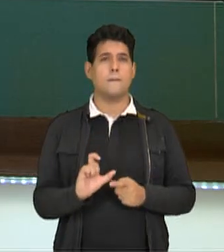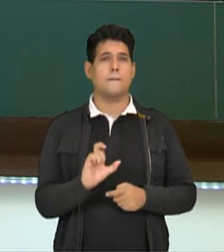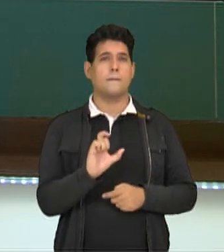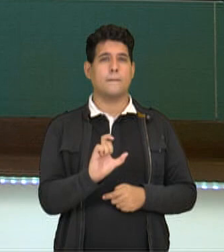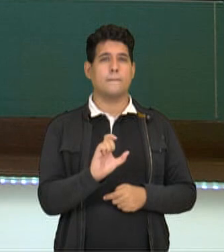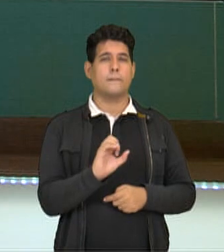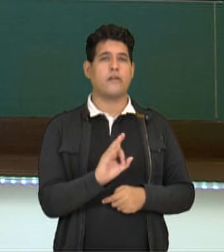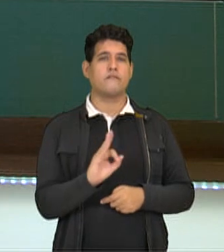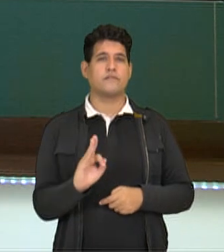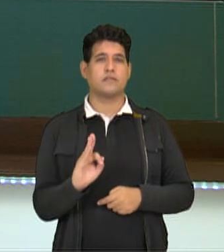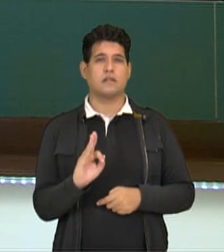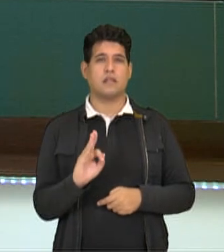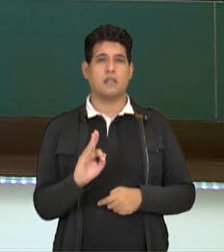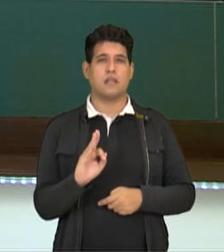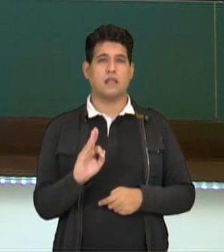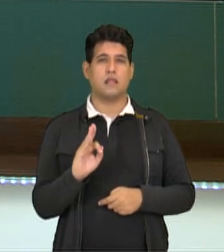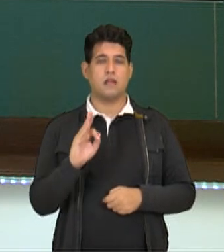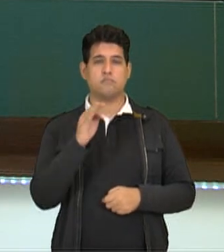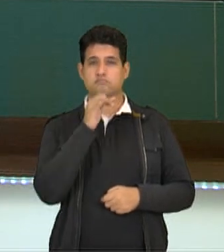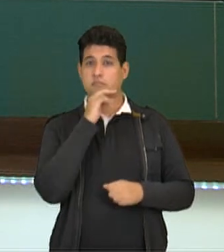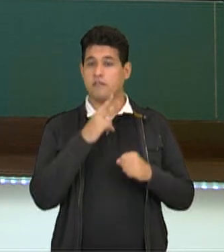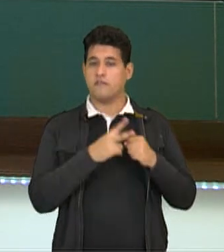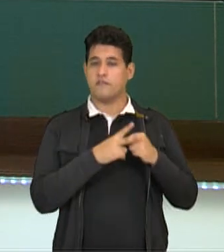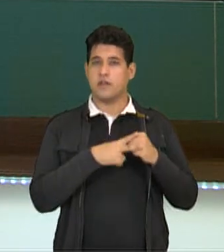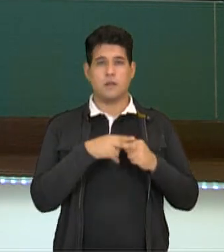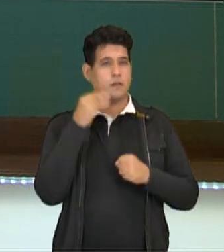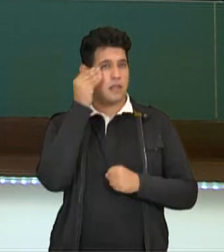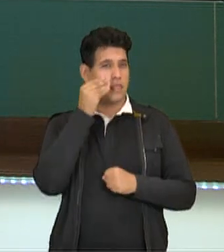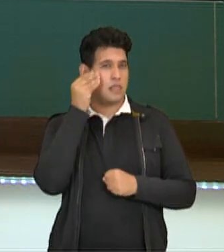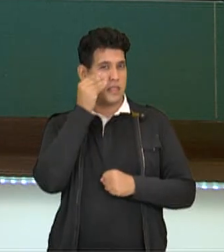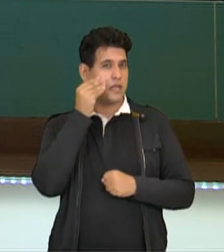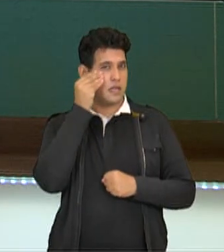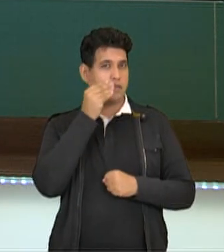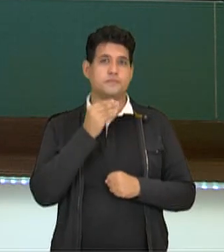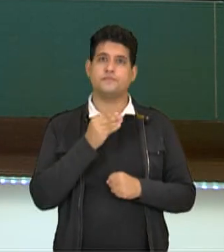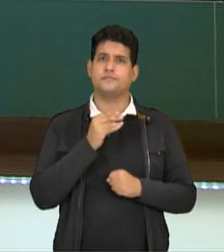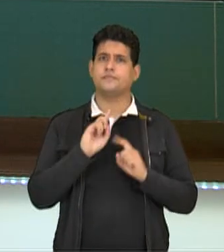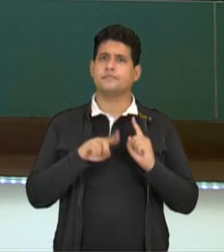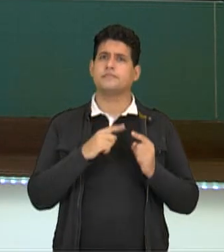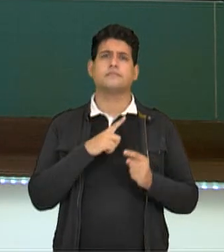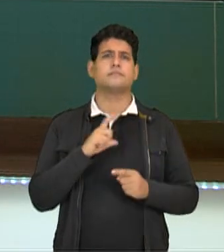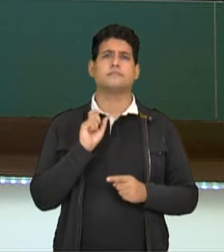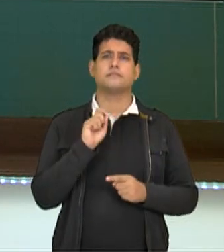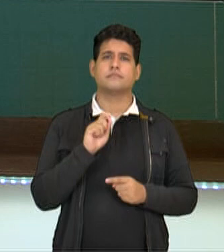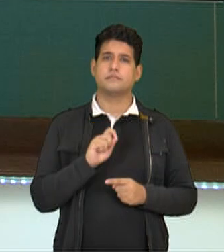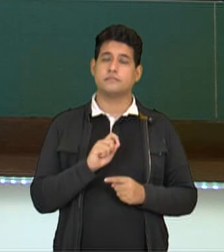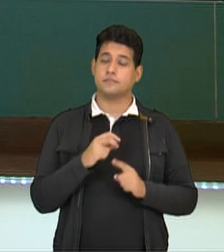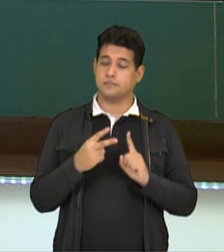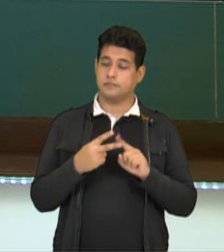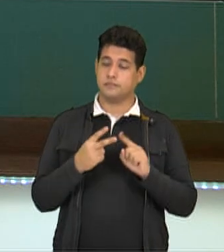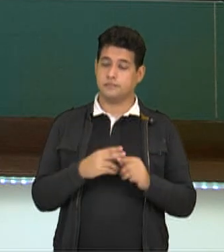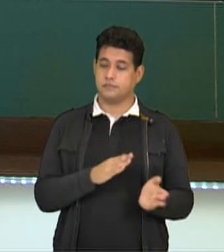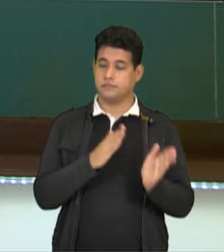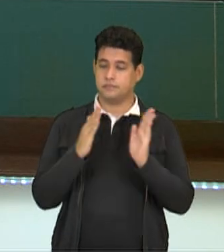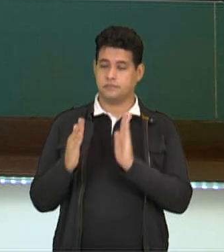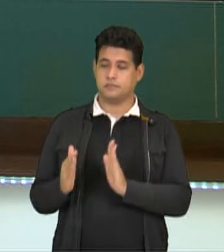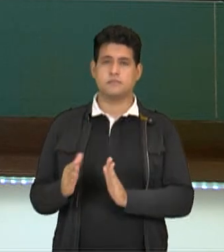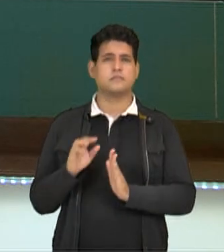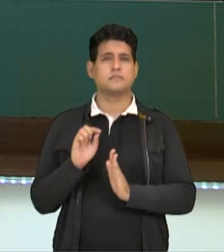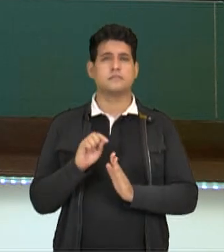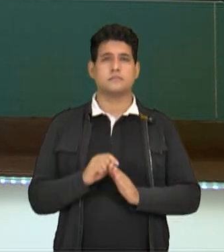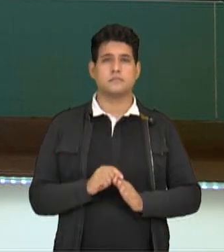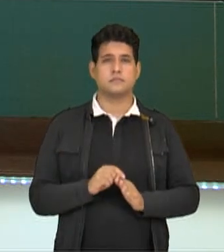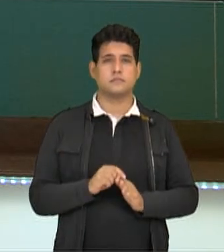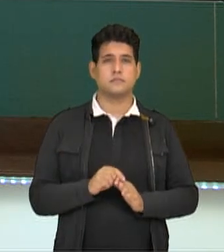if, o verbo try, no presente simples. Depois nós temos, na segunda parte da oração, o